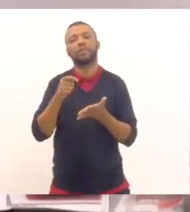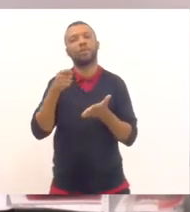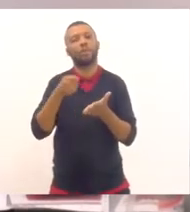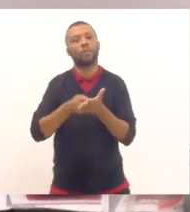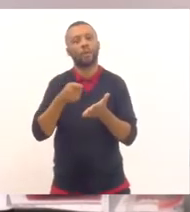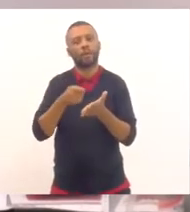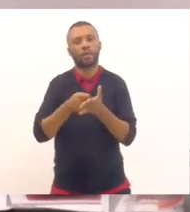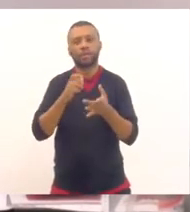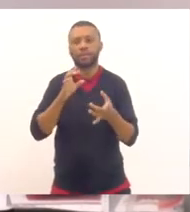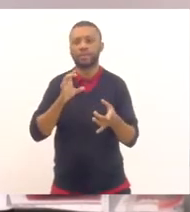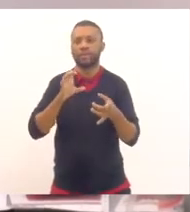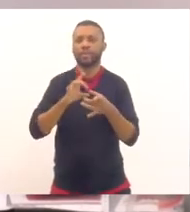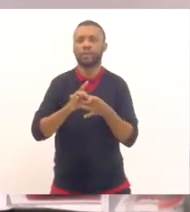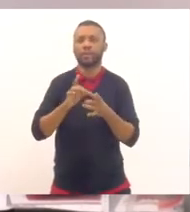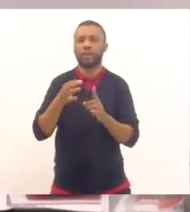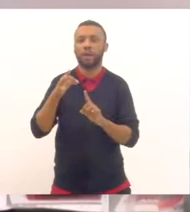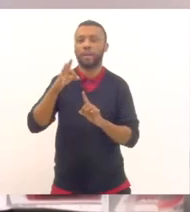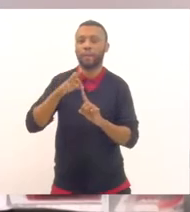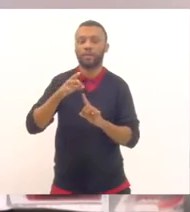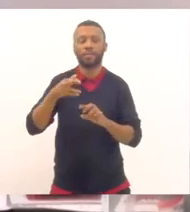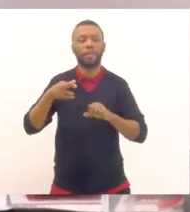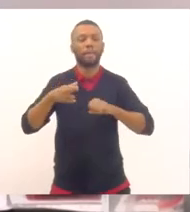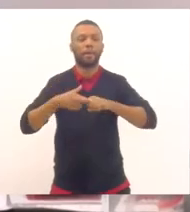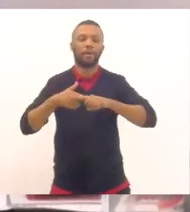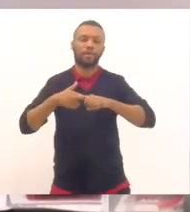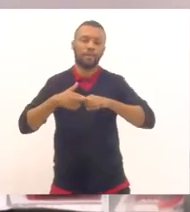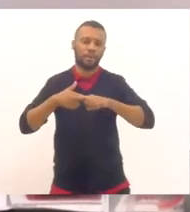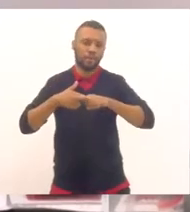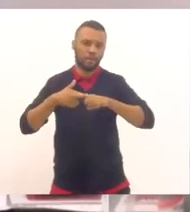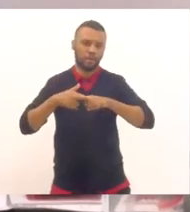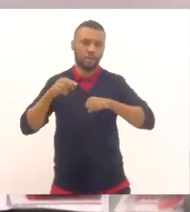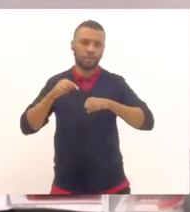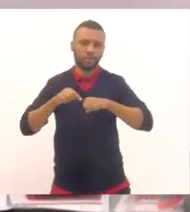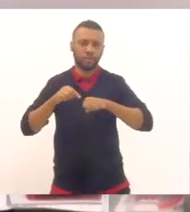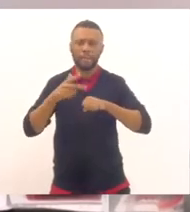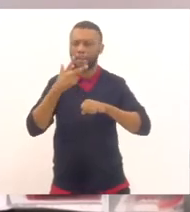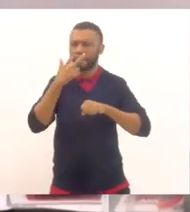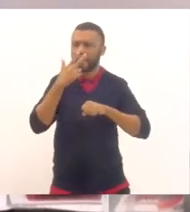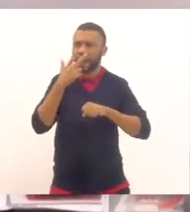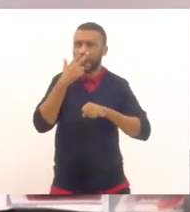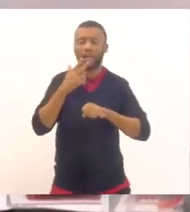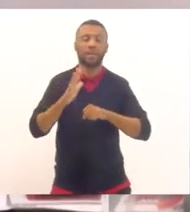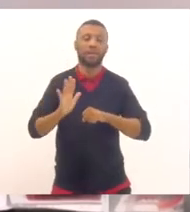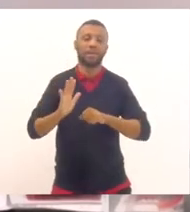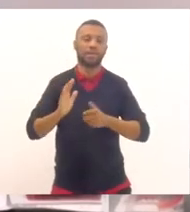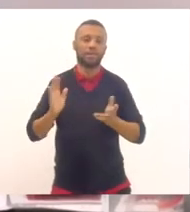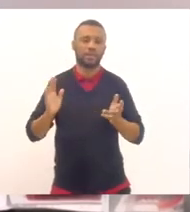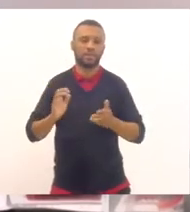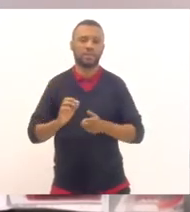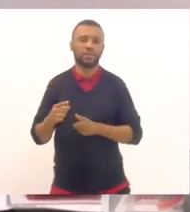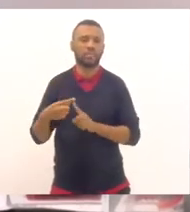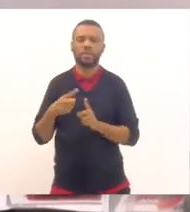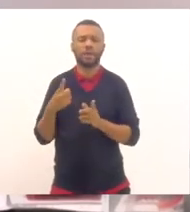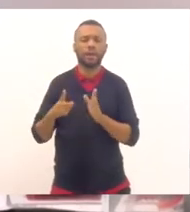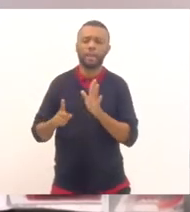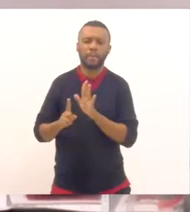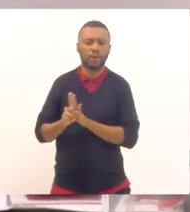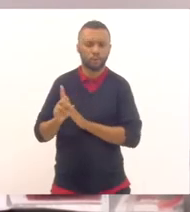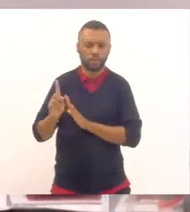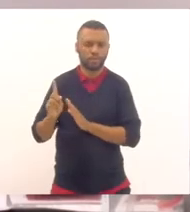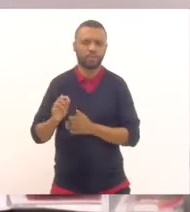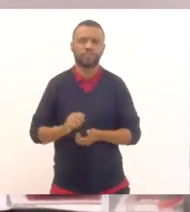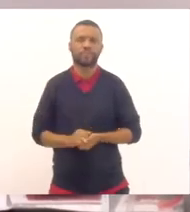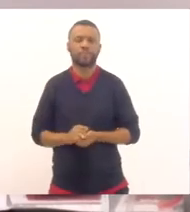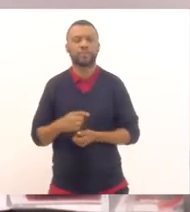vinculado ao ramal de Belford Roxo não é aparentemente é é porque porque o que faço essa pergunta porque